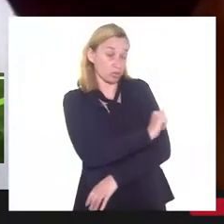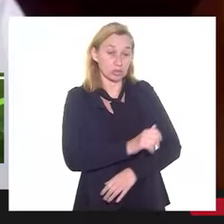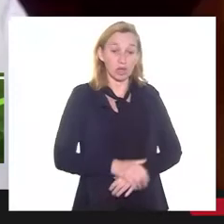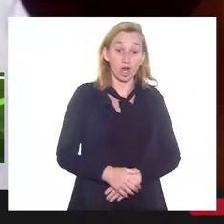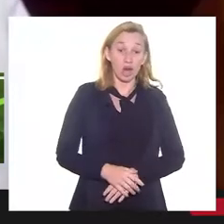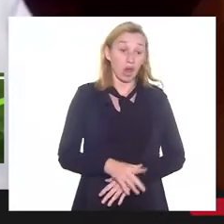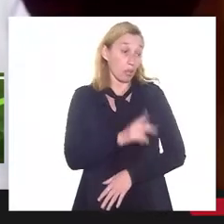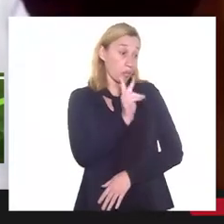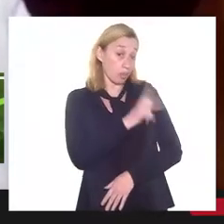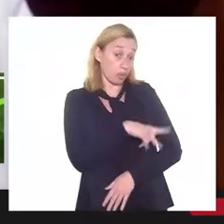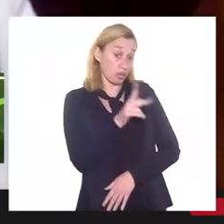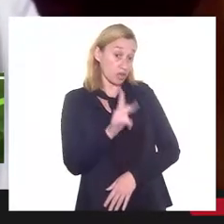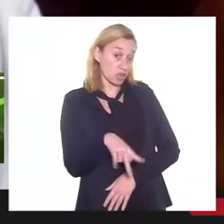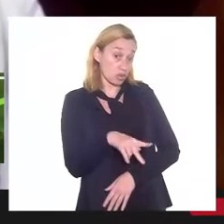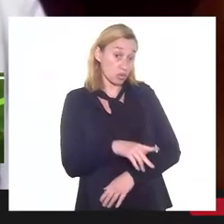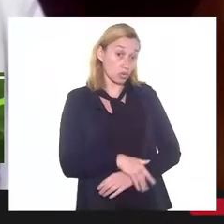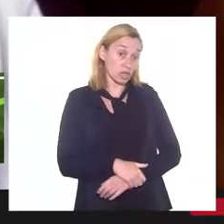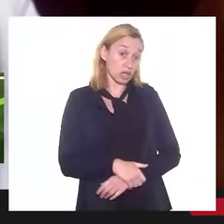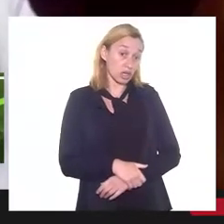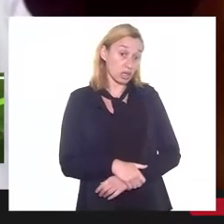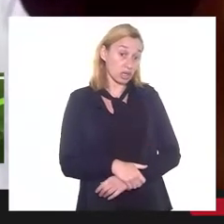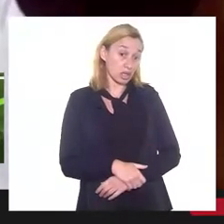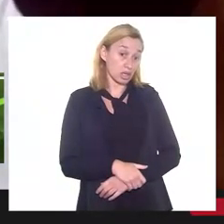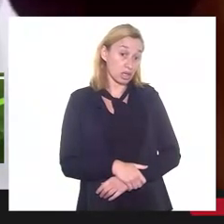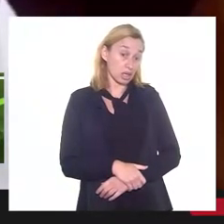foi a professora de